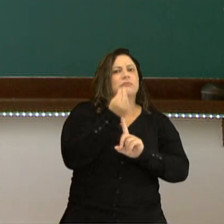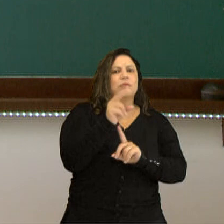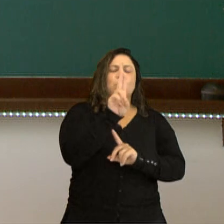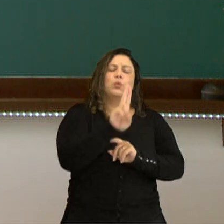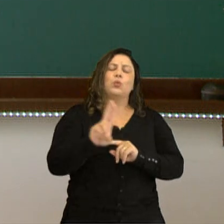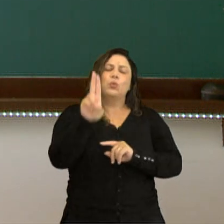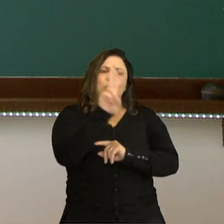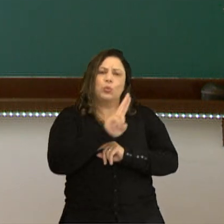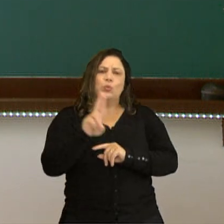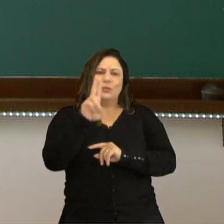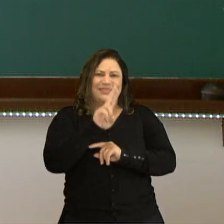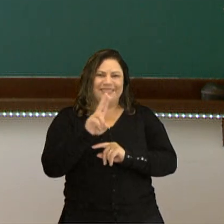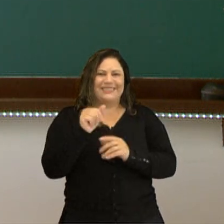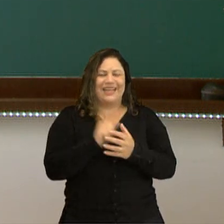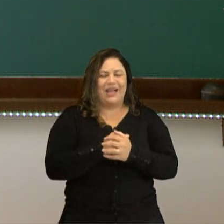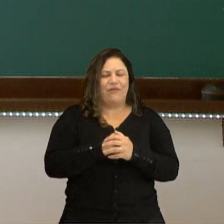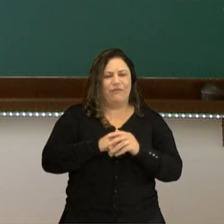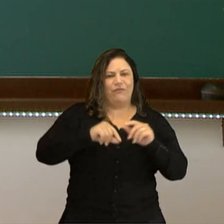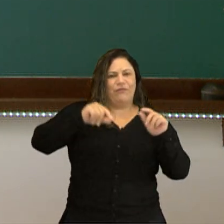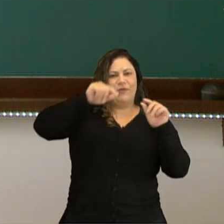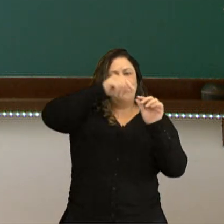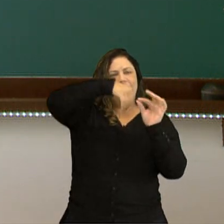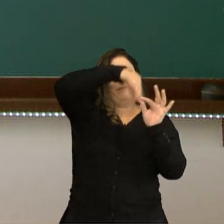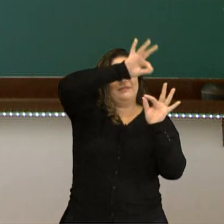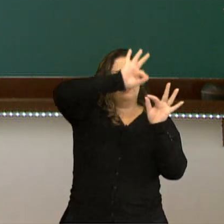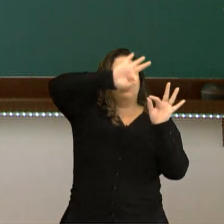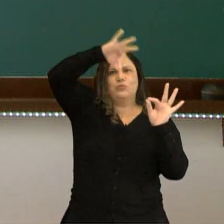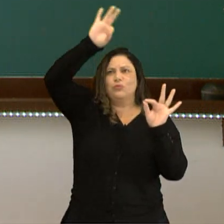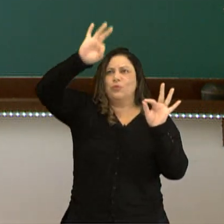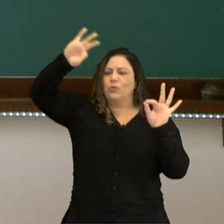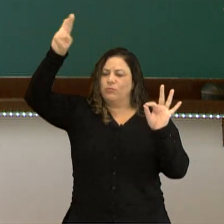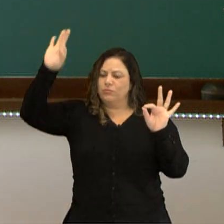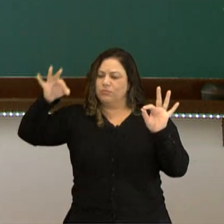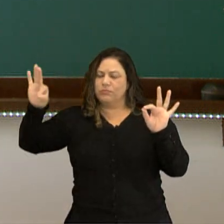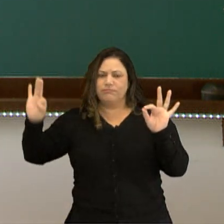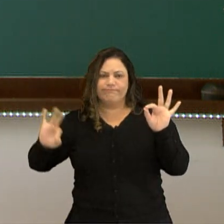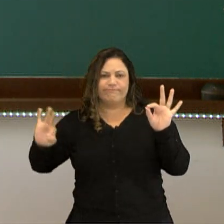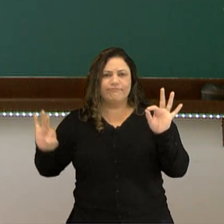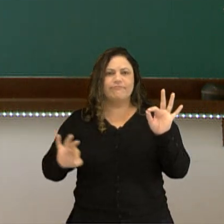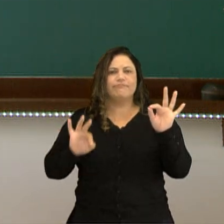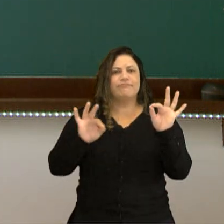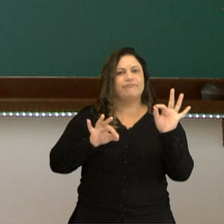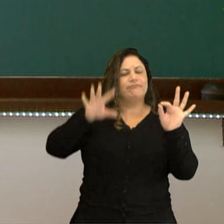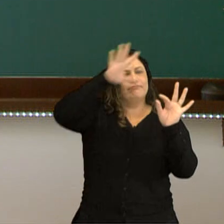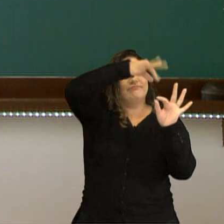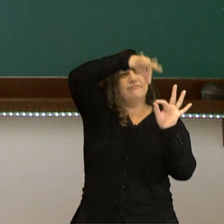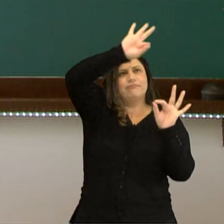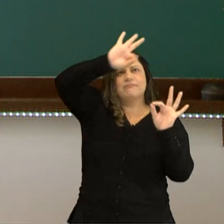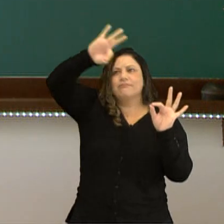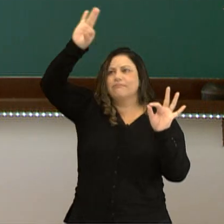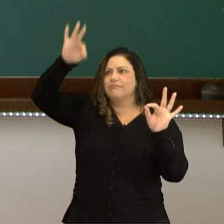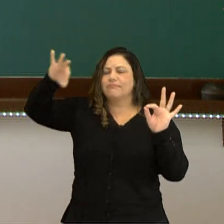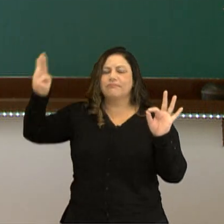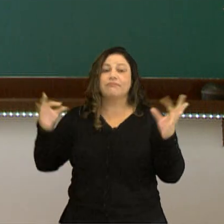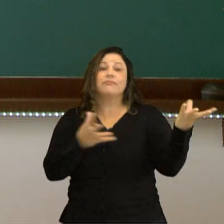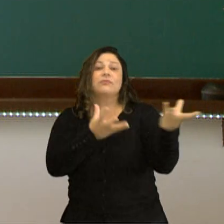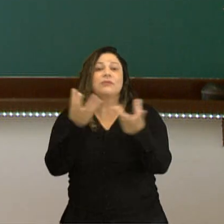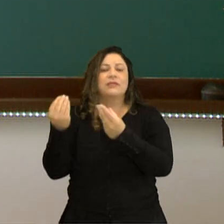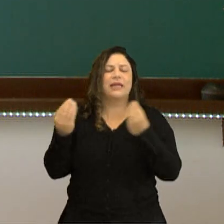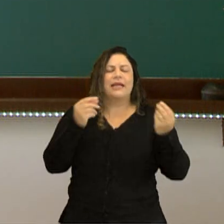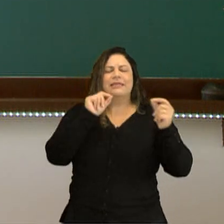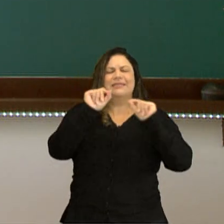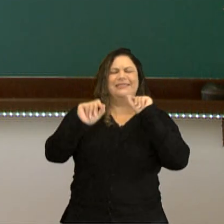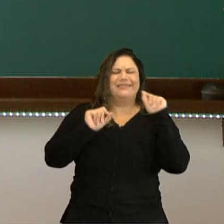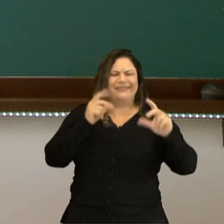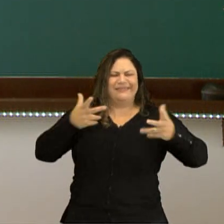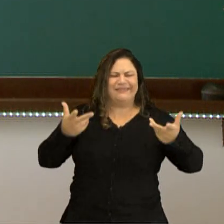o contorno de muitos dos seus trabalhos artísticos. Então veja, muitas vezes a gente se prende,